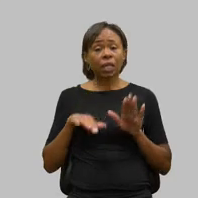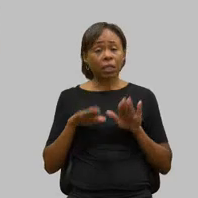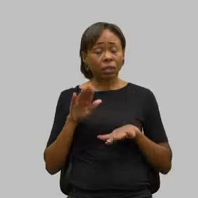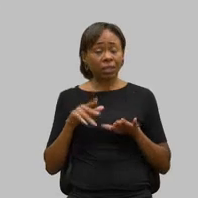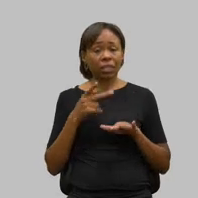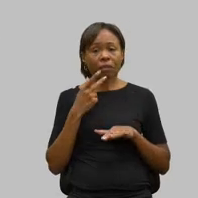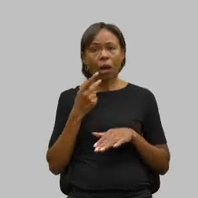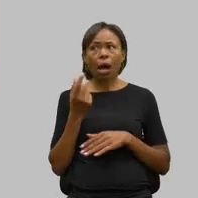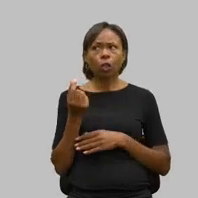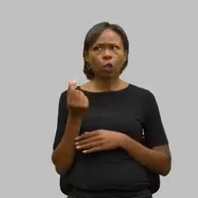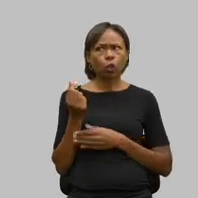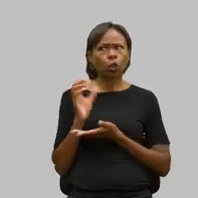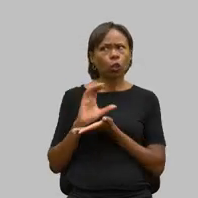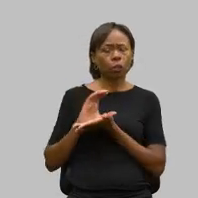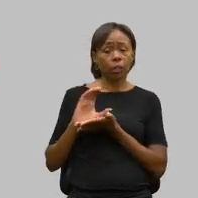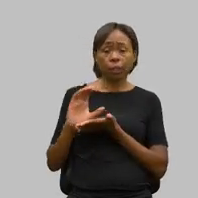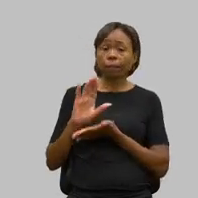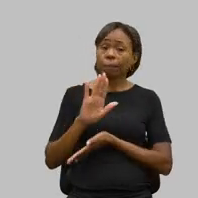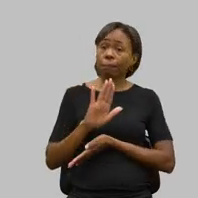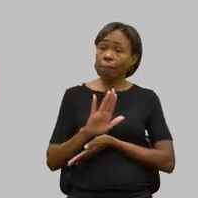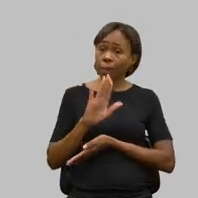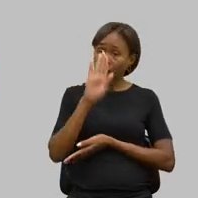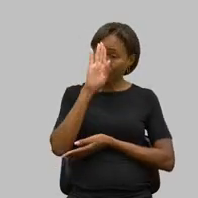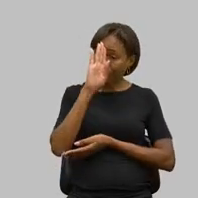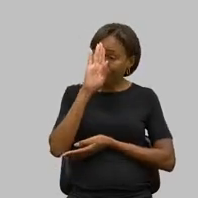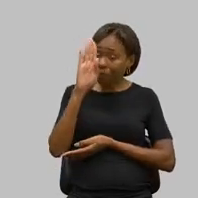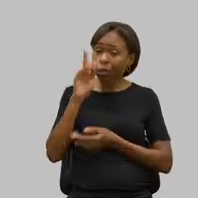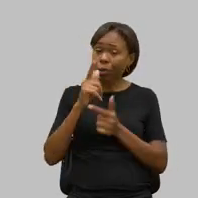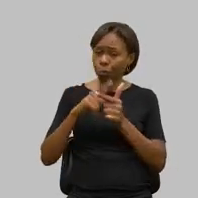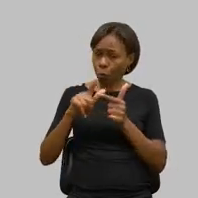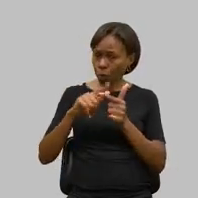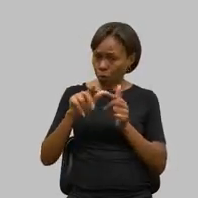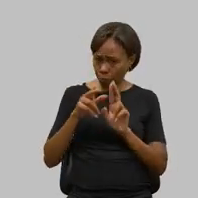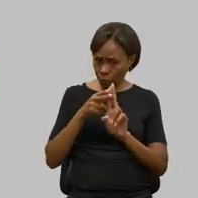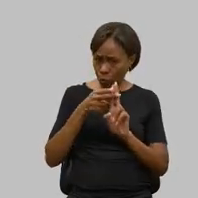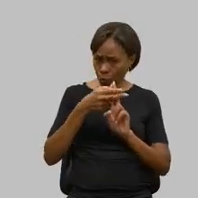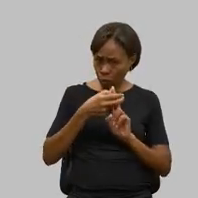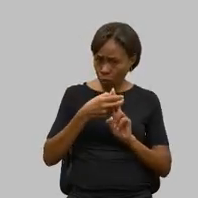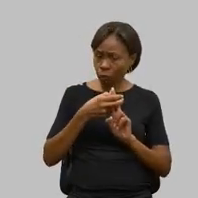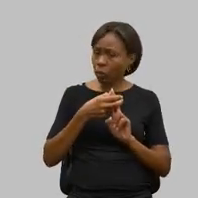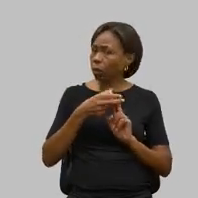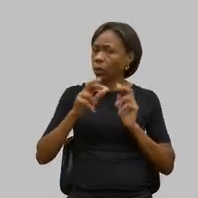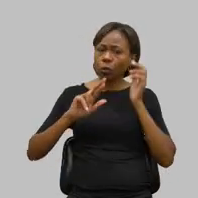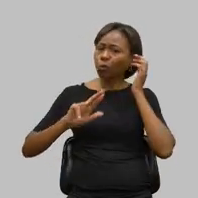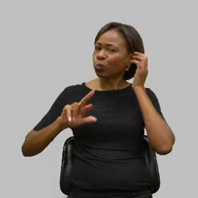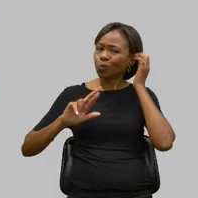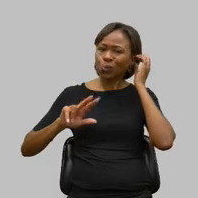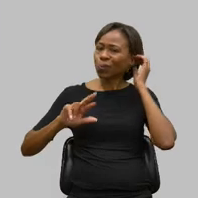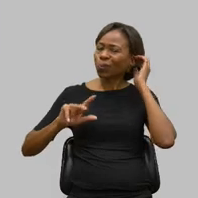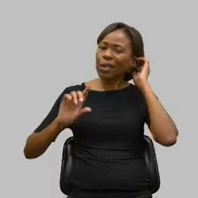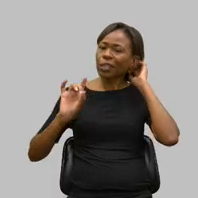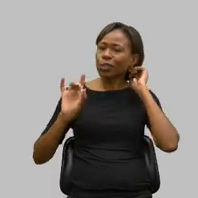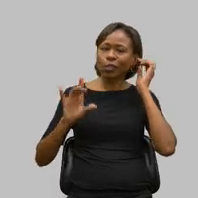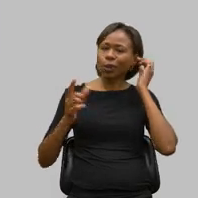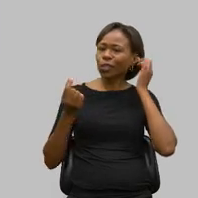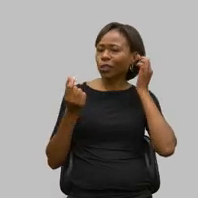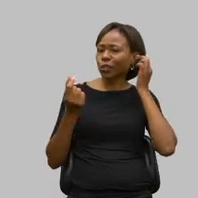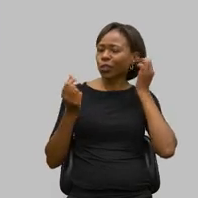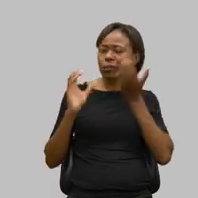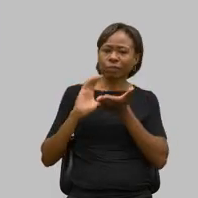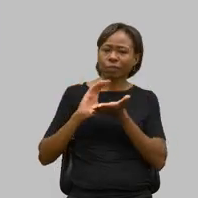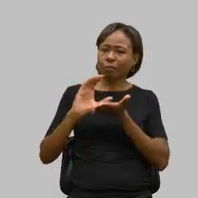em financiamento, mas eu acho que o principal problema do SUS hoje não seja apenas a questão do financiamento,